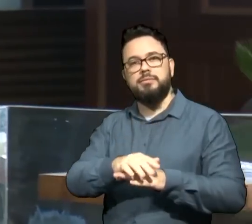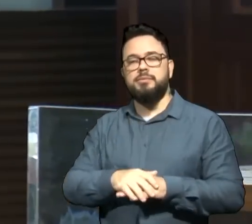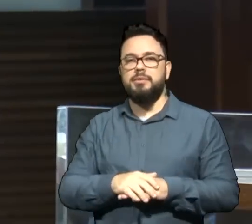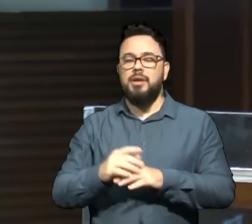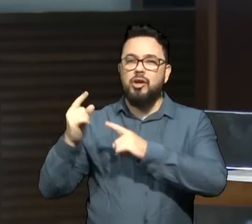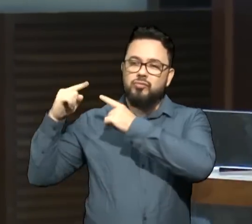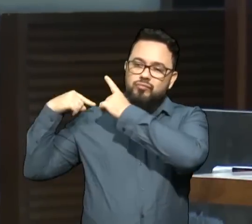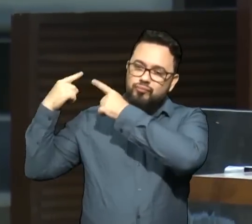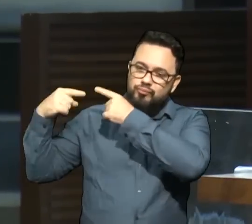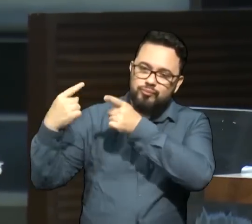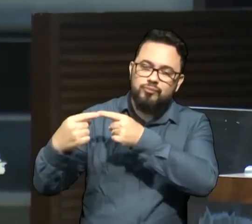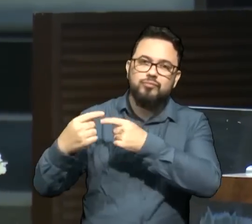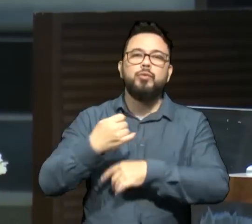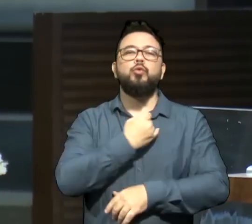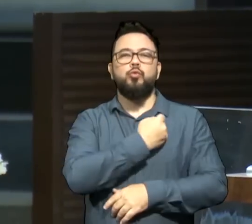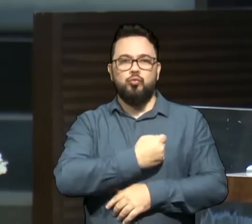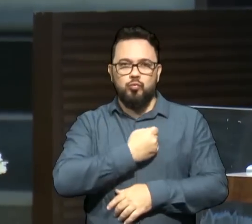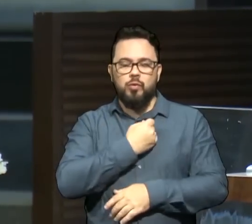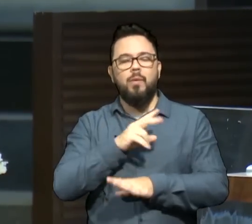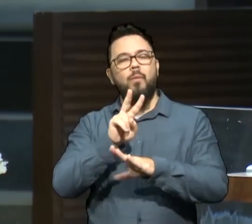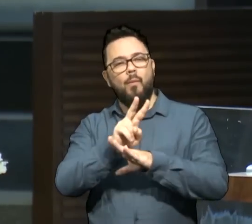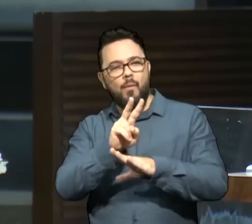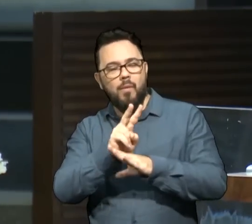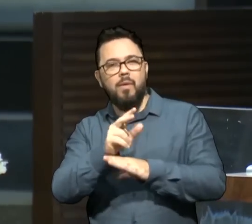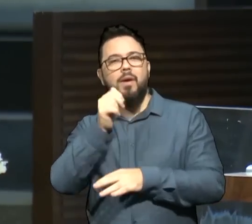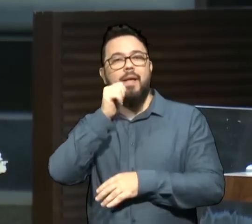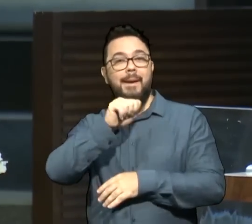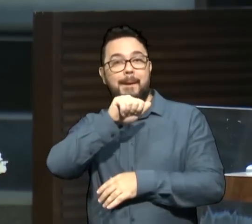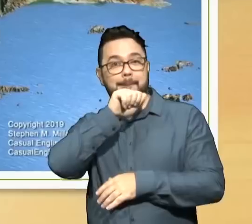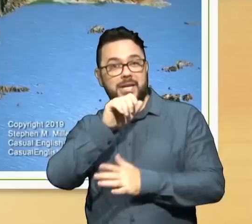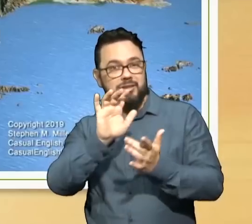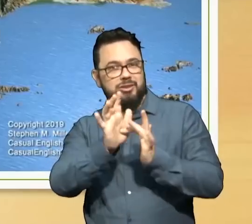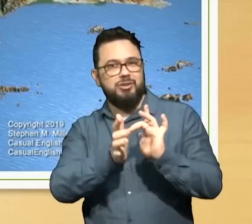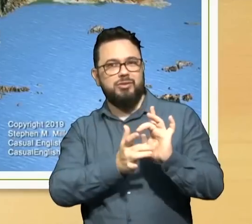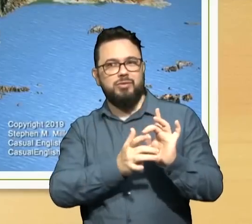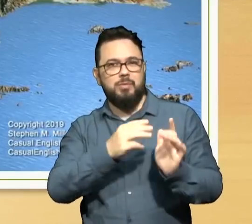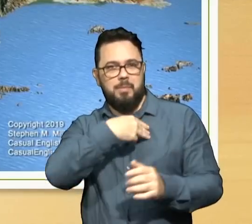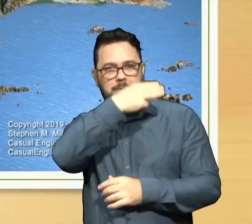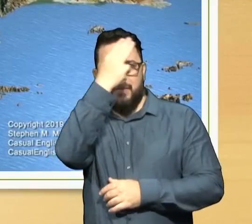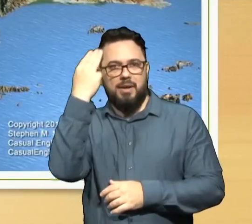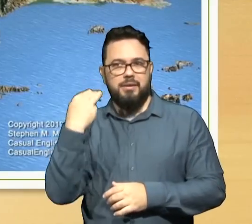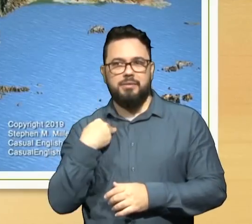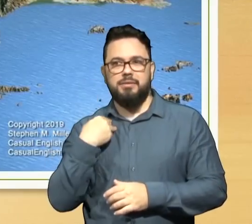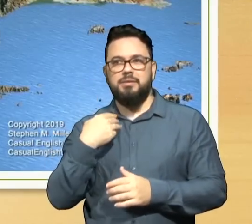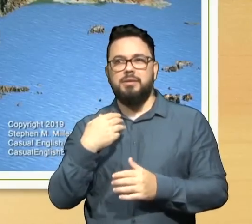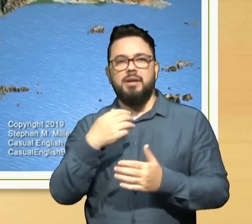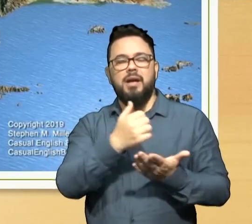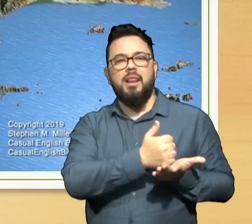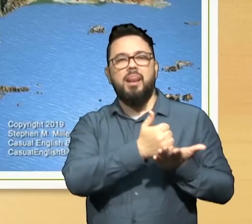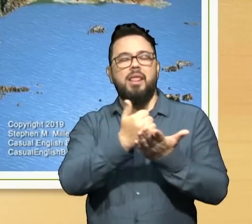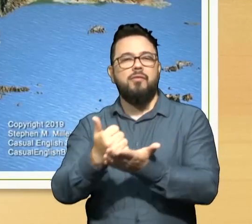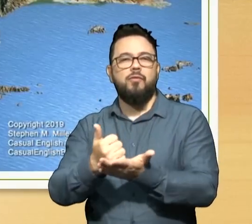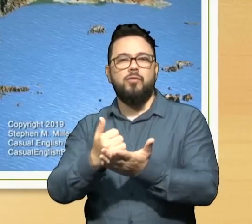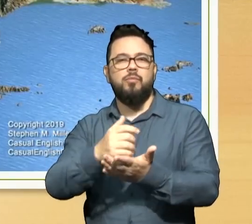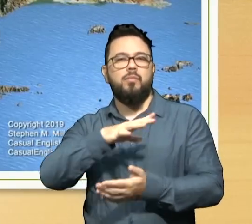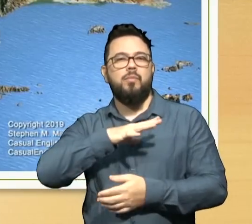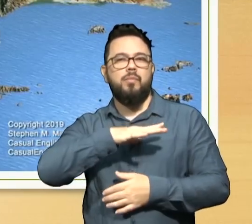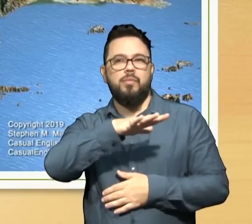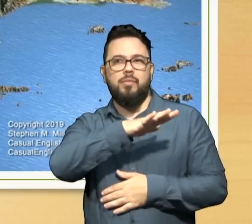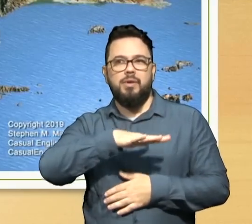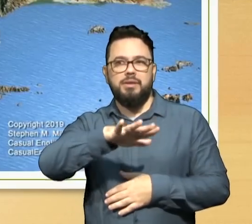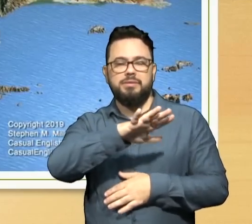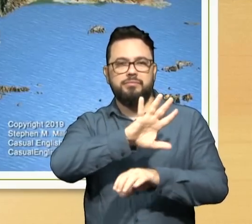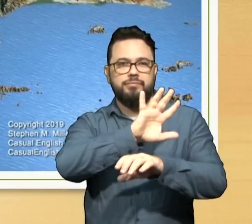tomou conta de Maria eh e ele a levou para a cidade de Éfeso que você está vendo ali no mapa e nessa cidade de